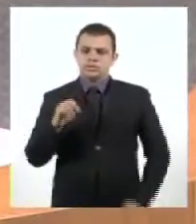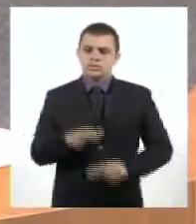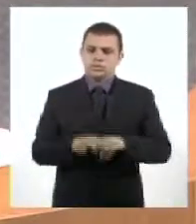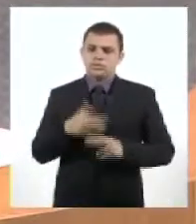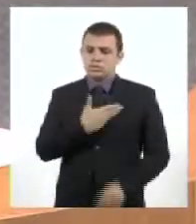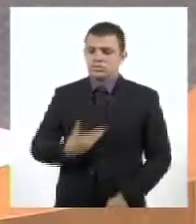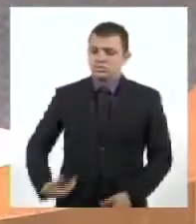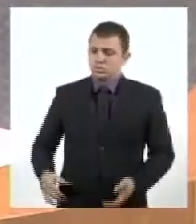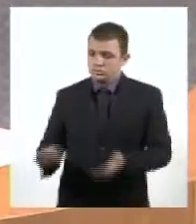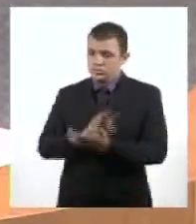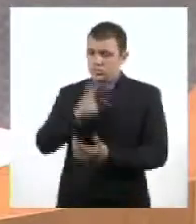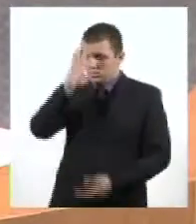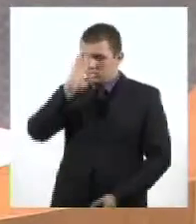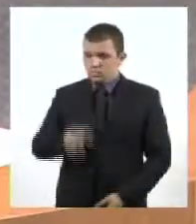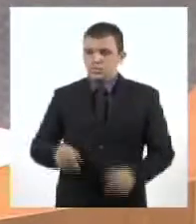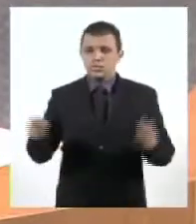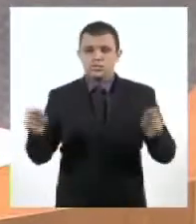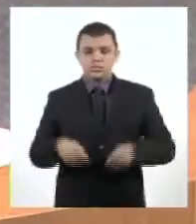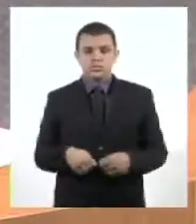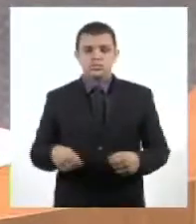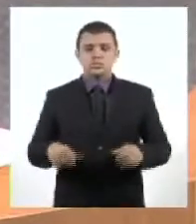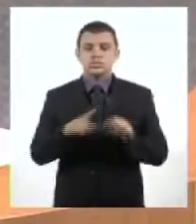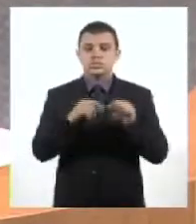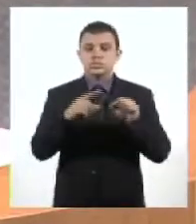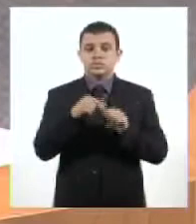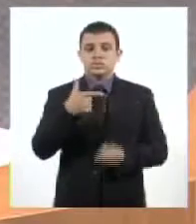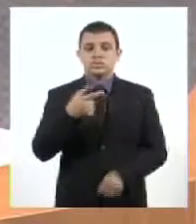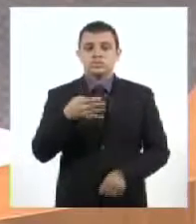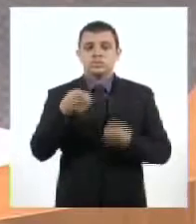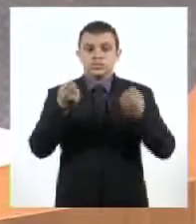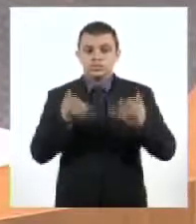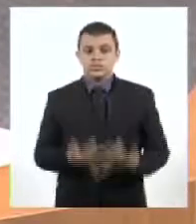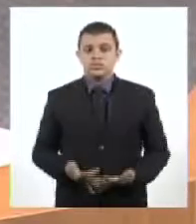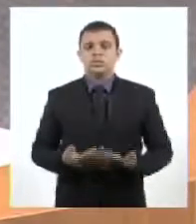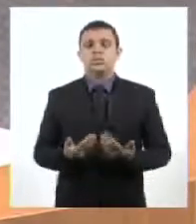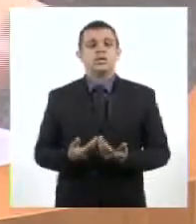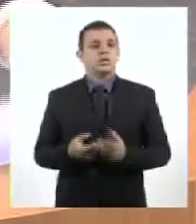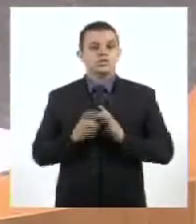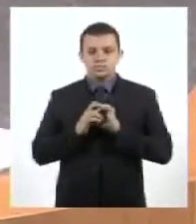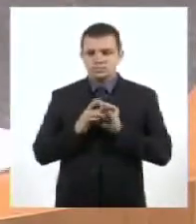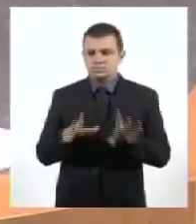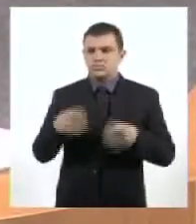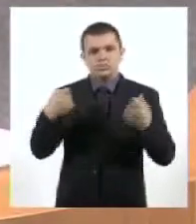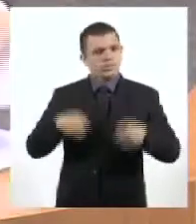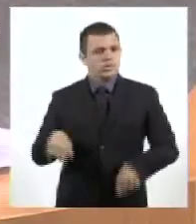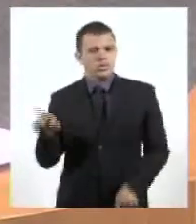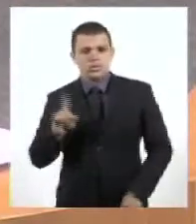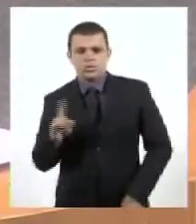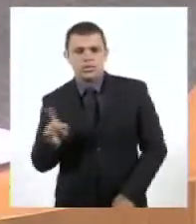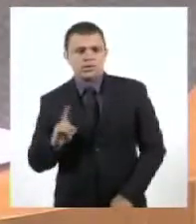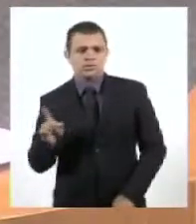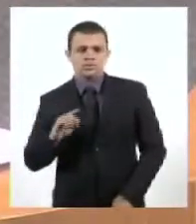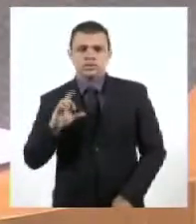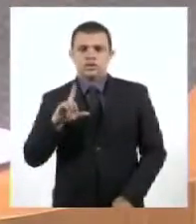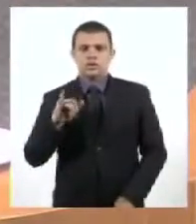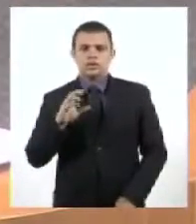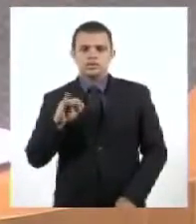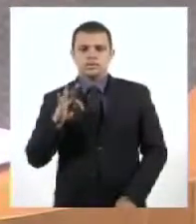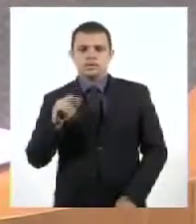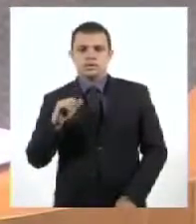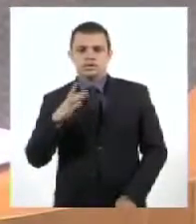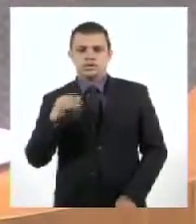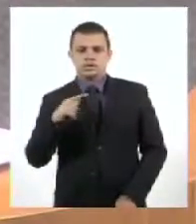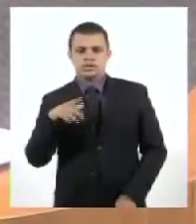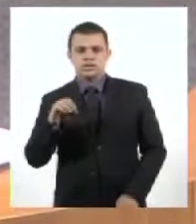24 diz, é dispensável a licitação, e ele cita vários incisos. E lá no seu inciso 24 ele